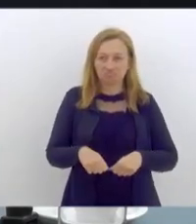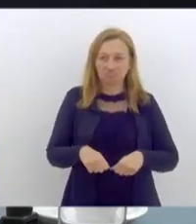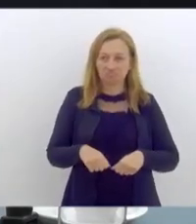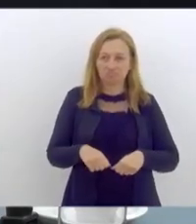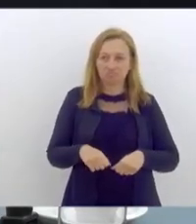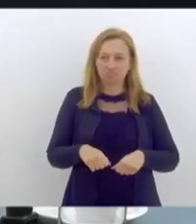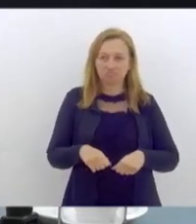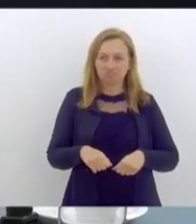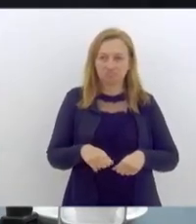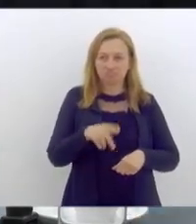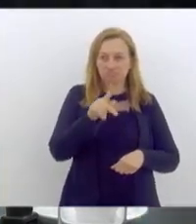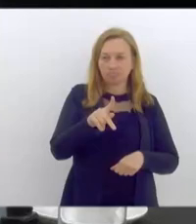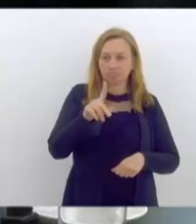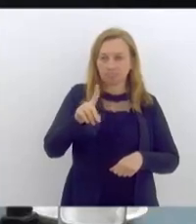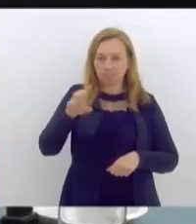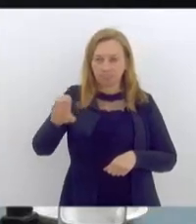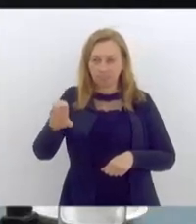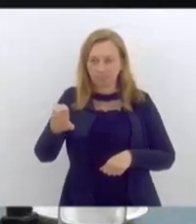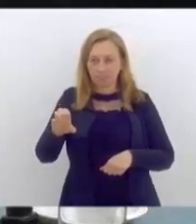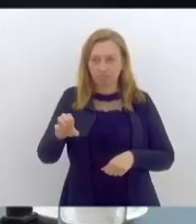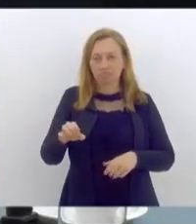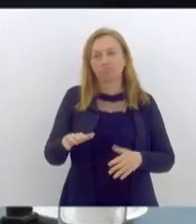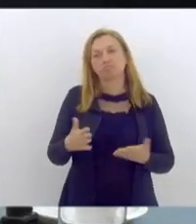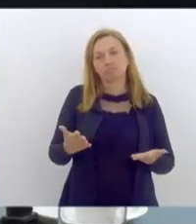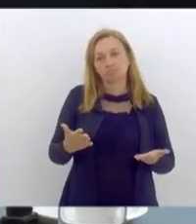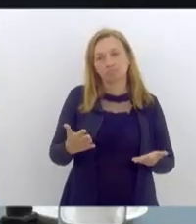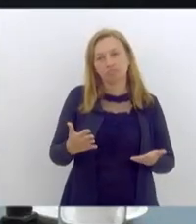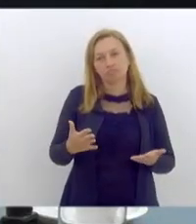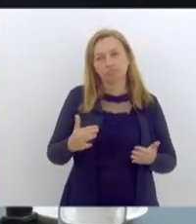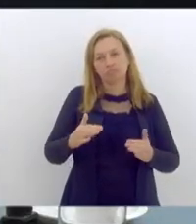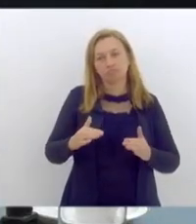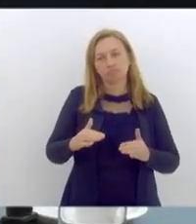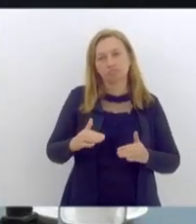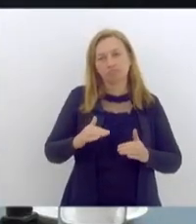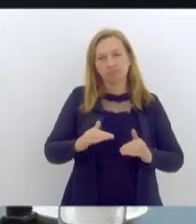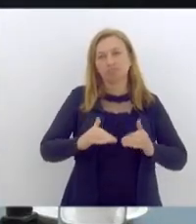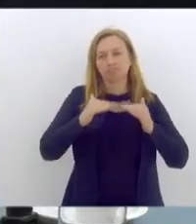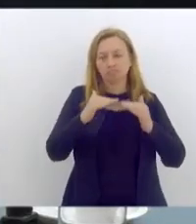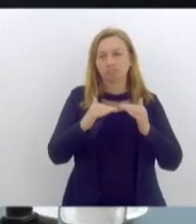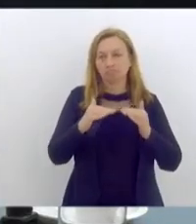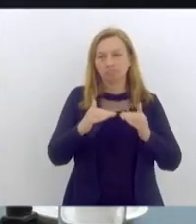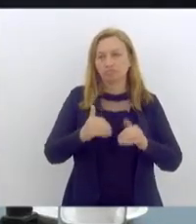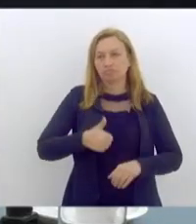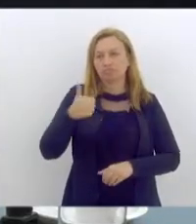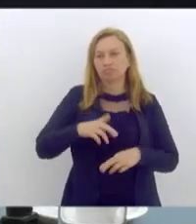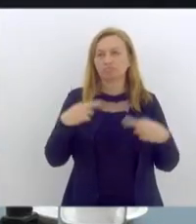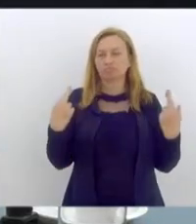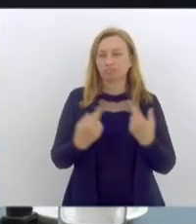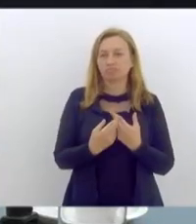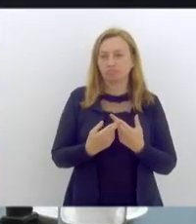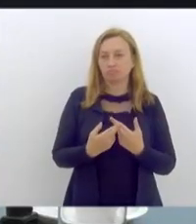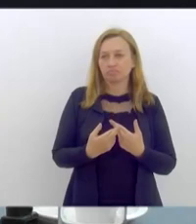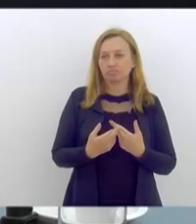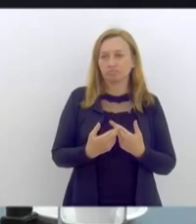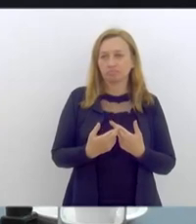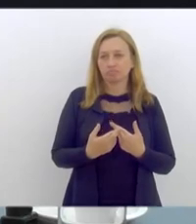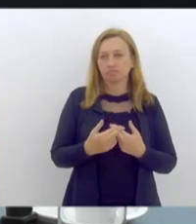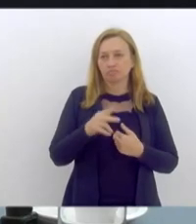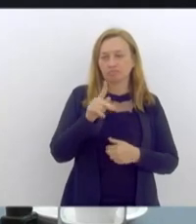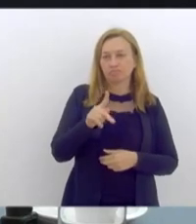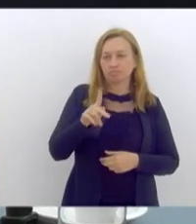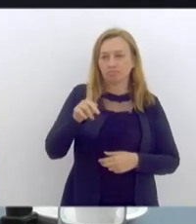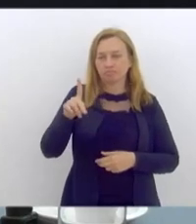a CPP talvez submissão a de referendo na primeira reunião subsequente realizada pela